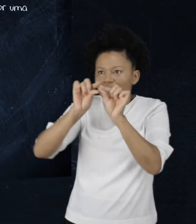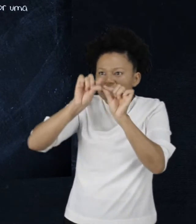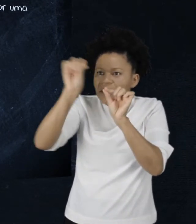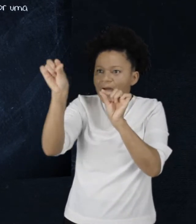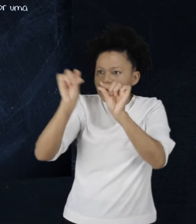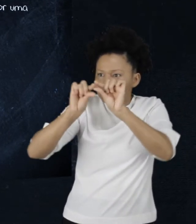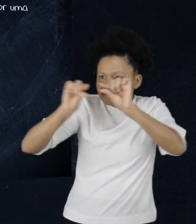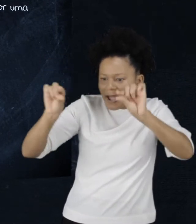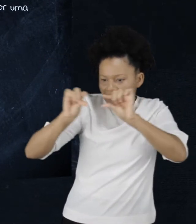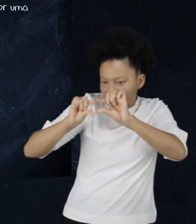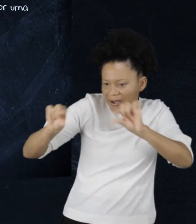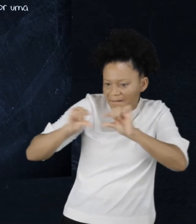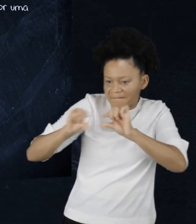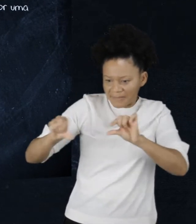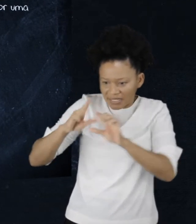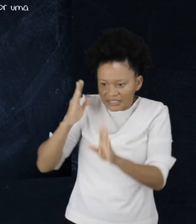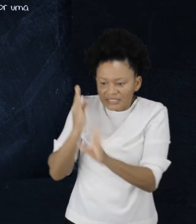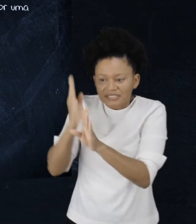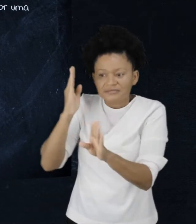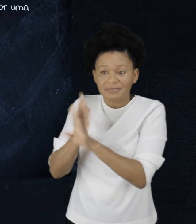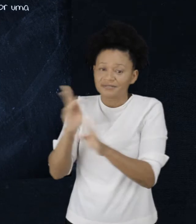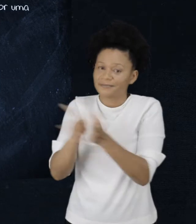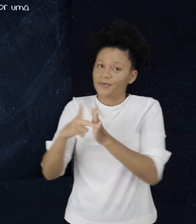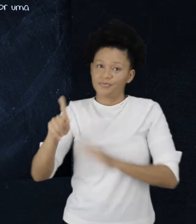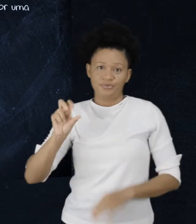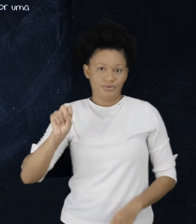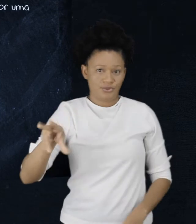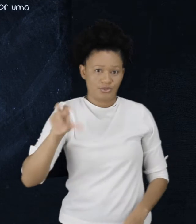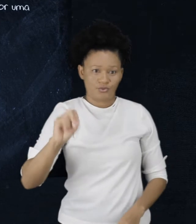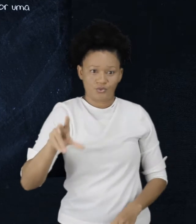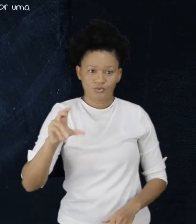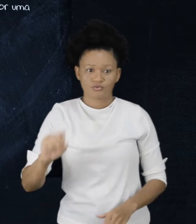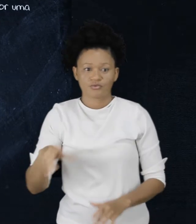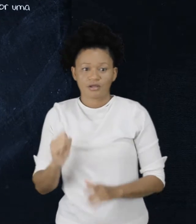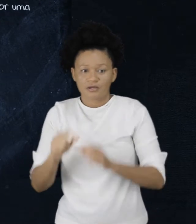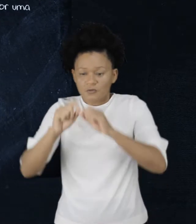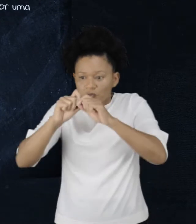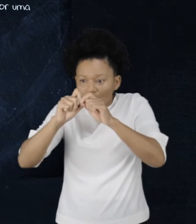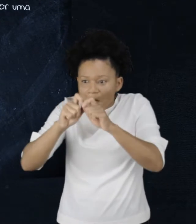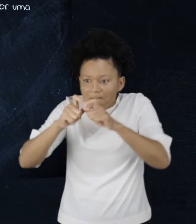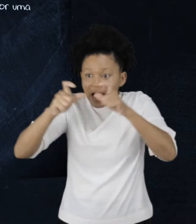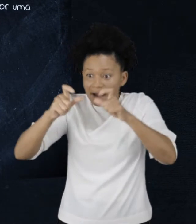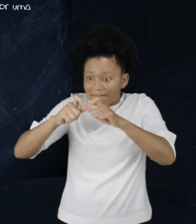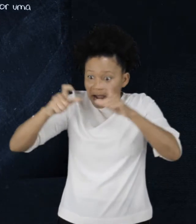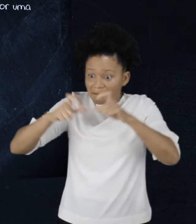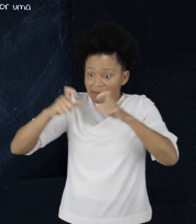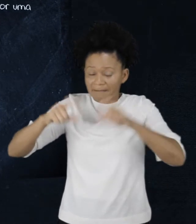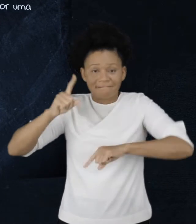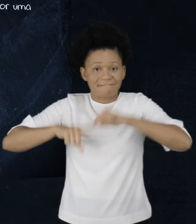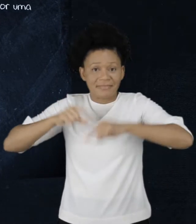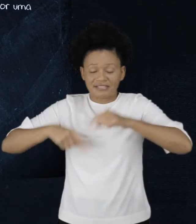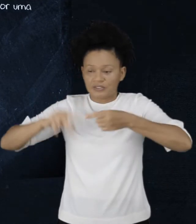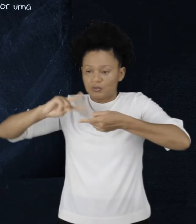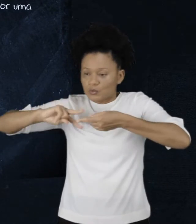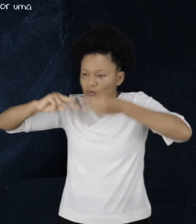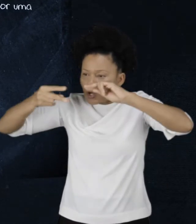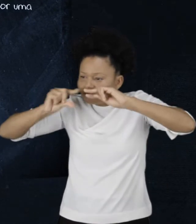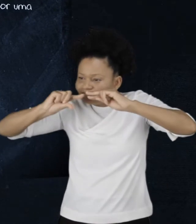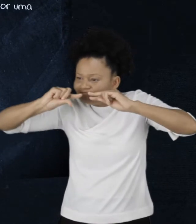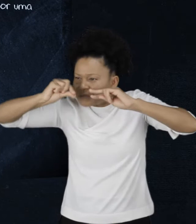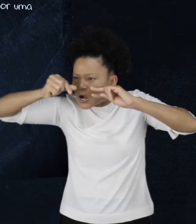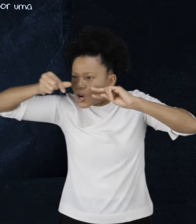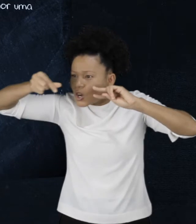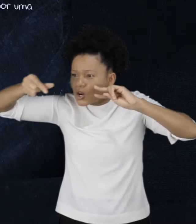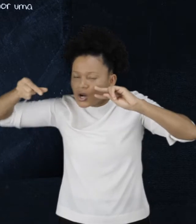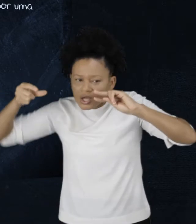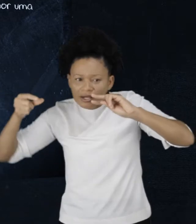regiões específicas do genoma viral. A amplificação exponencial do material genético ali presente é detectada a